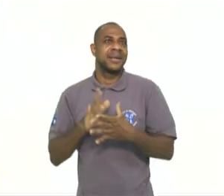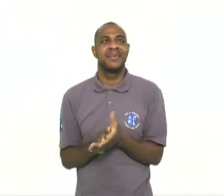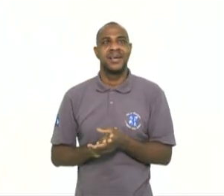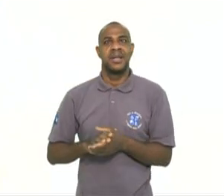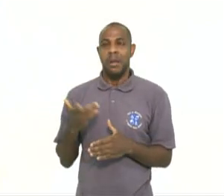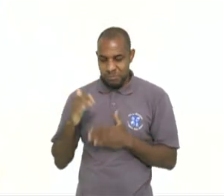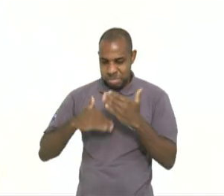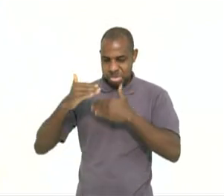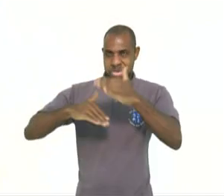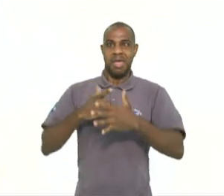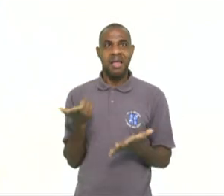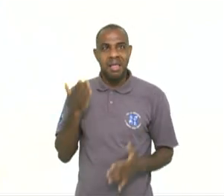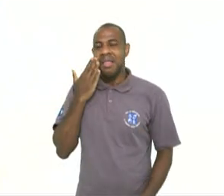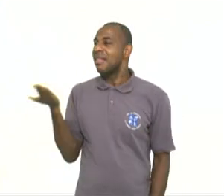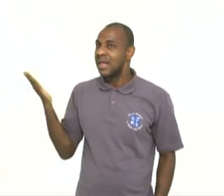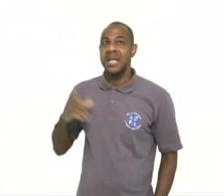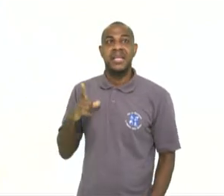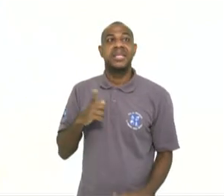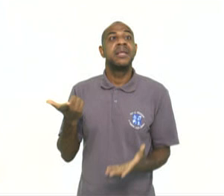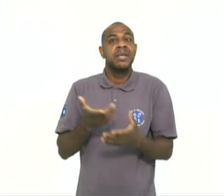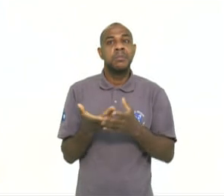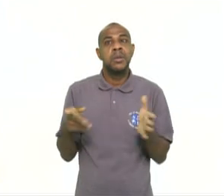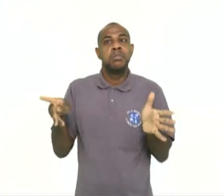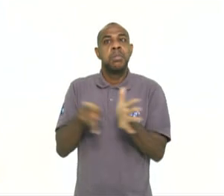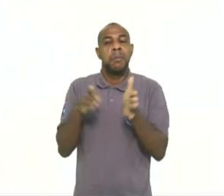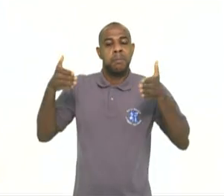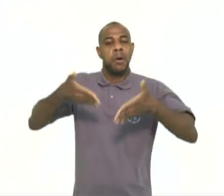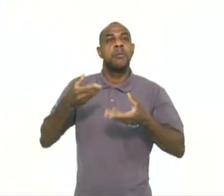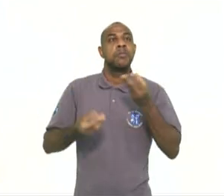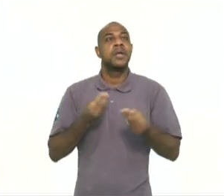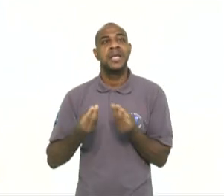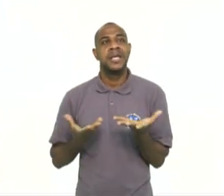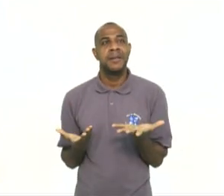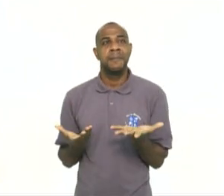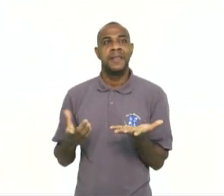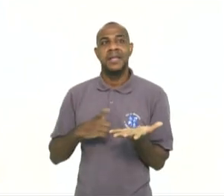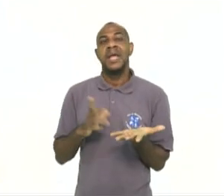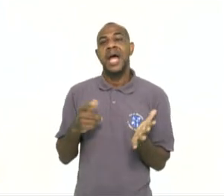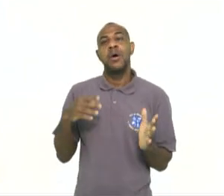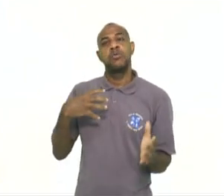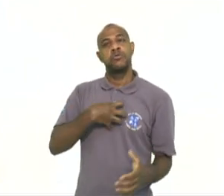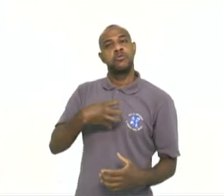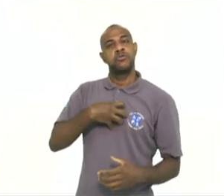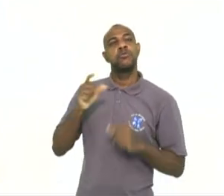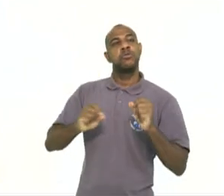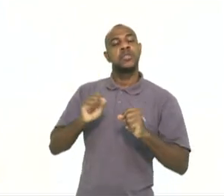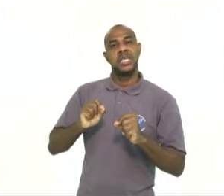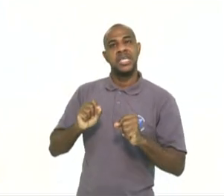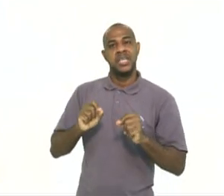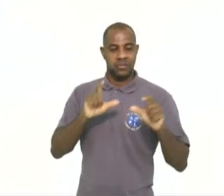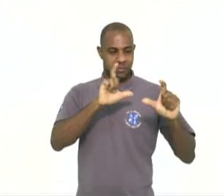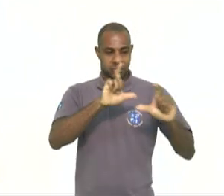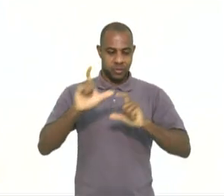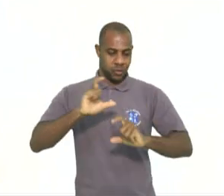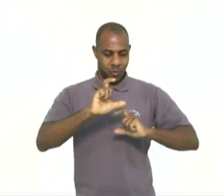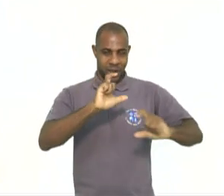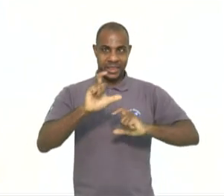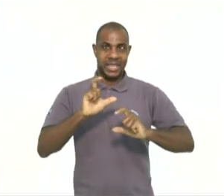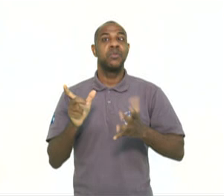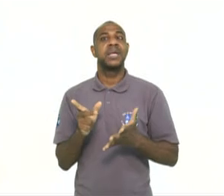colorida né E ela tem todo mundo as especificações assim sabe e é o estilo de quadrinho mais